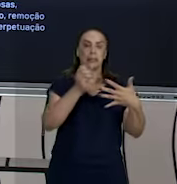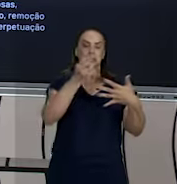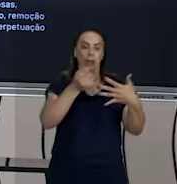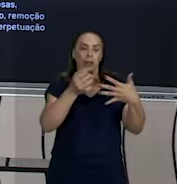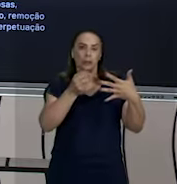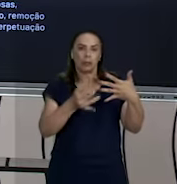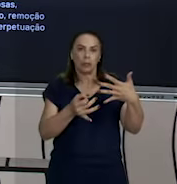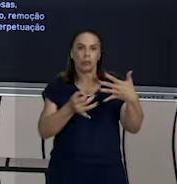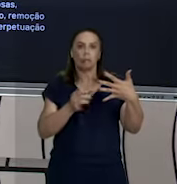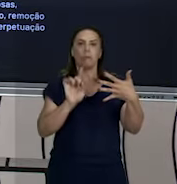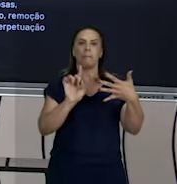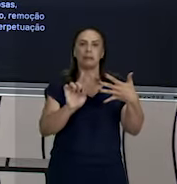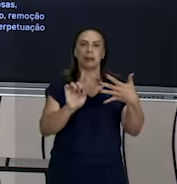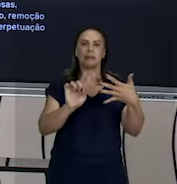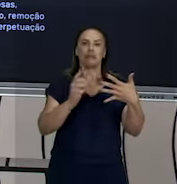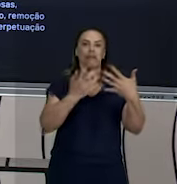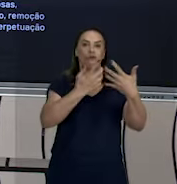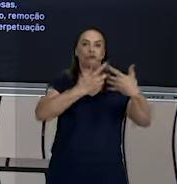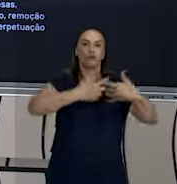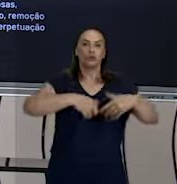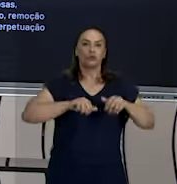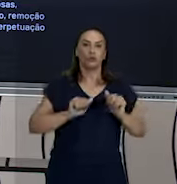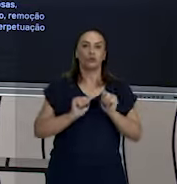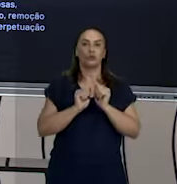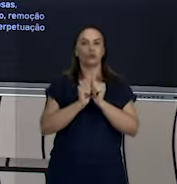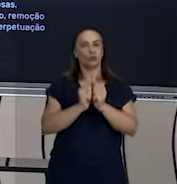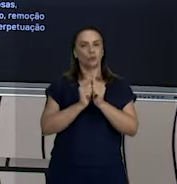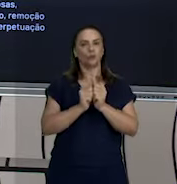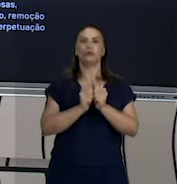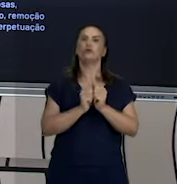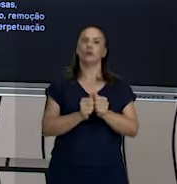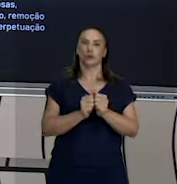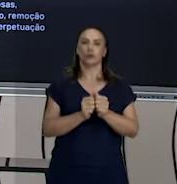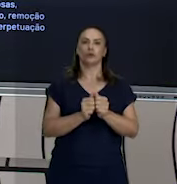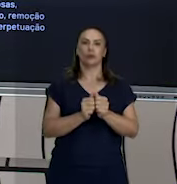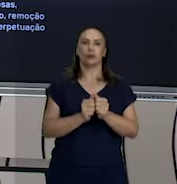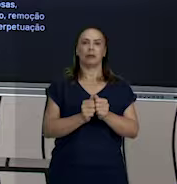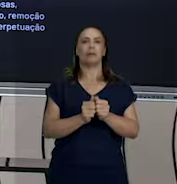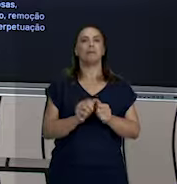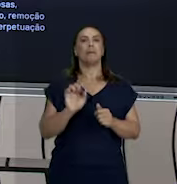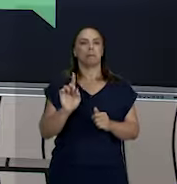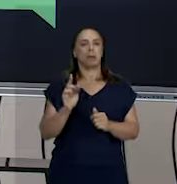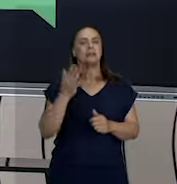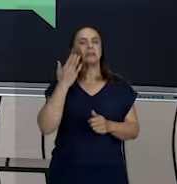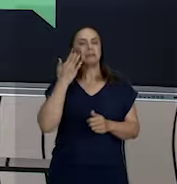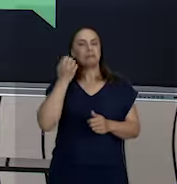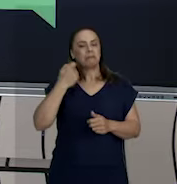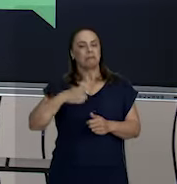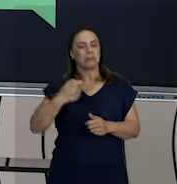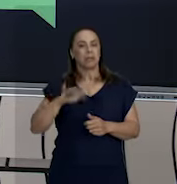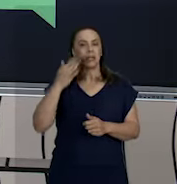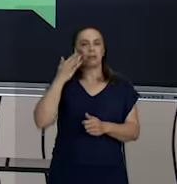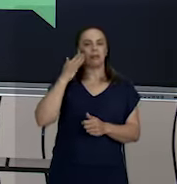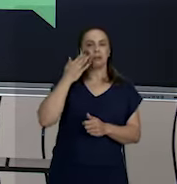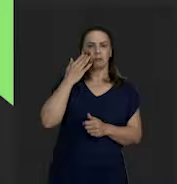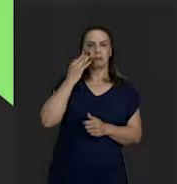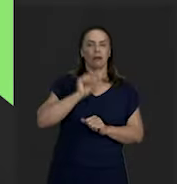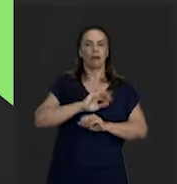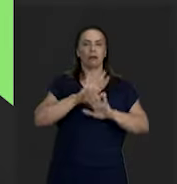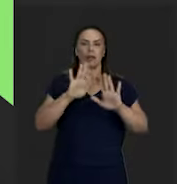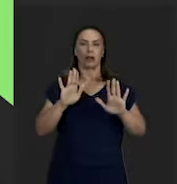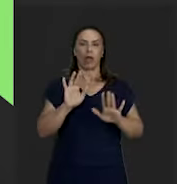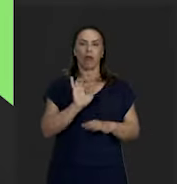são separados, então, para a gente entender cada um de uma forma mais didática. Bom, como que o